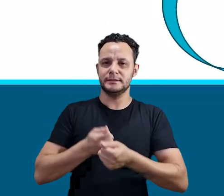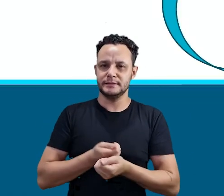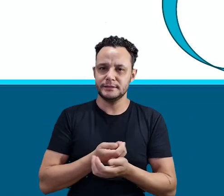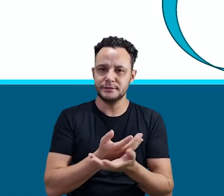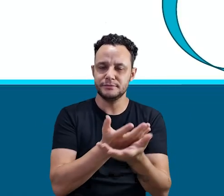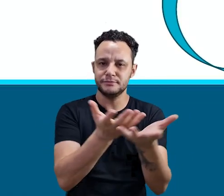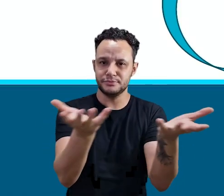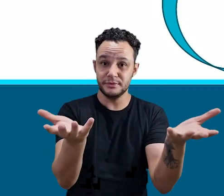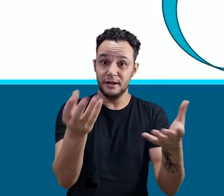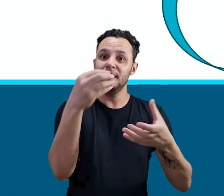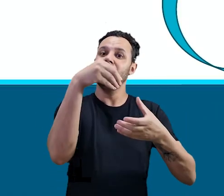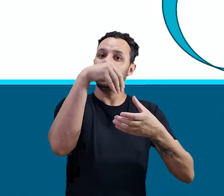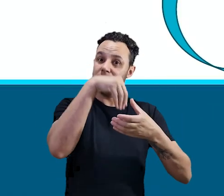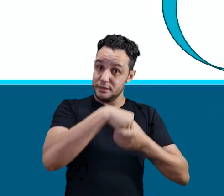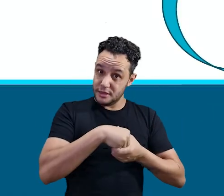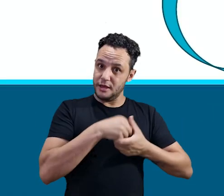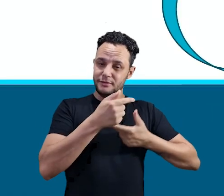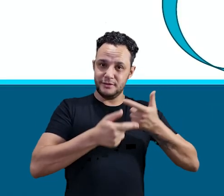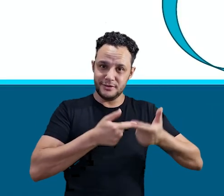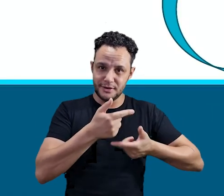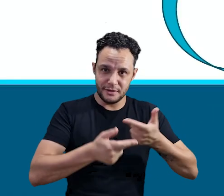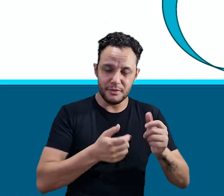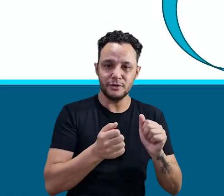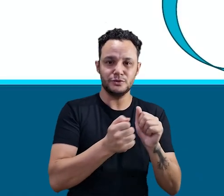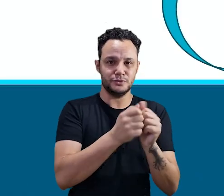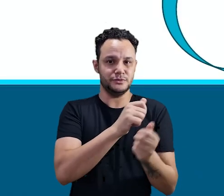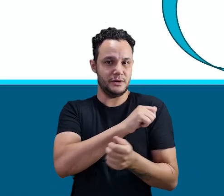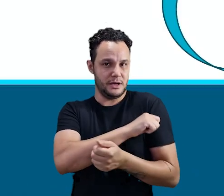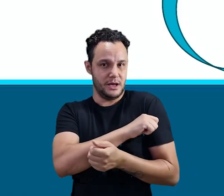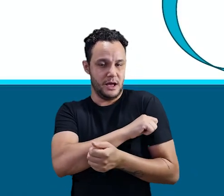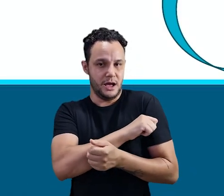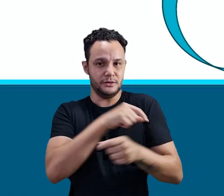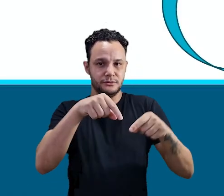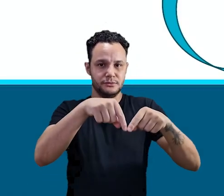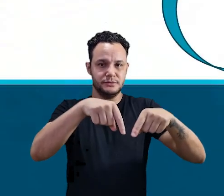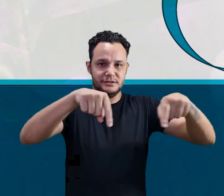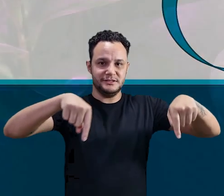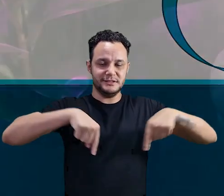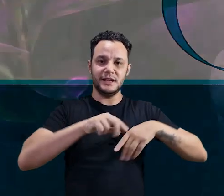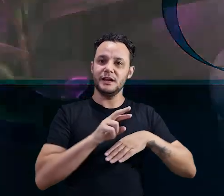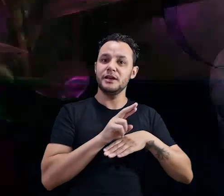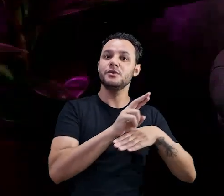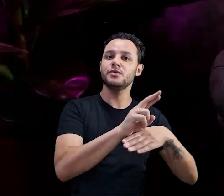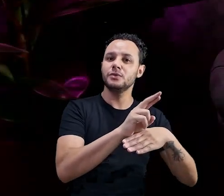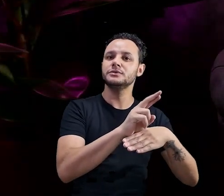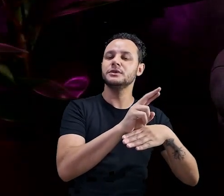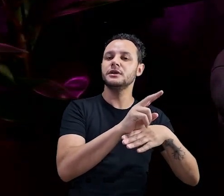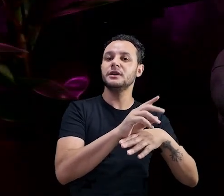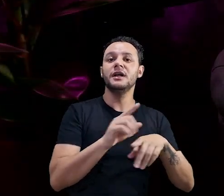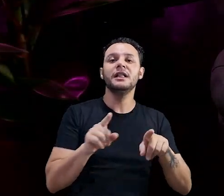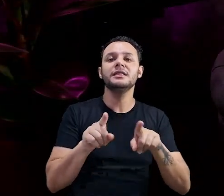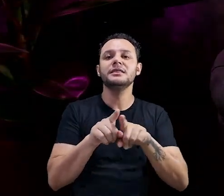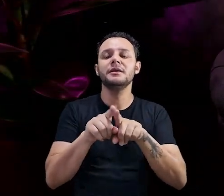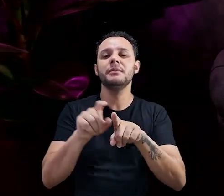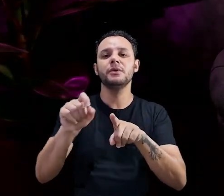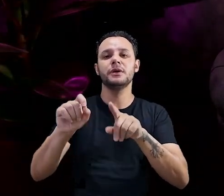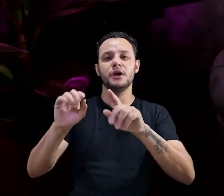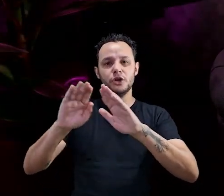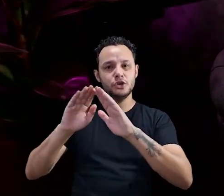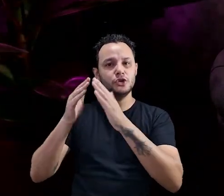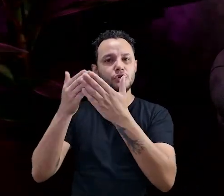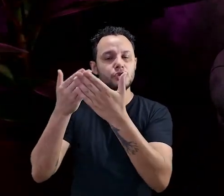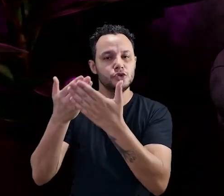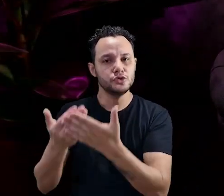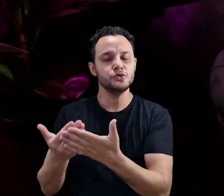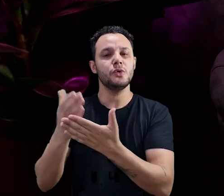disponibiliza recursos para si próprio, para o trabalho com essas crianças dentro do AE, na sala de recursos, mas também para